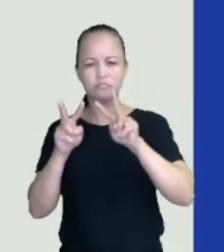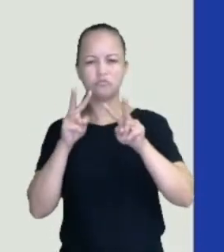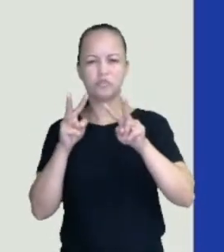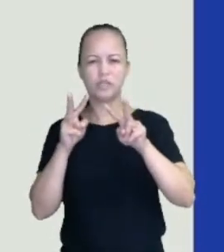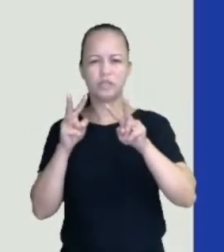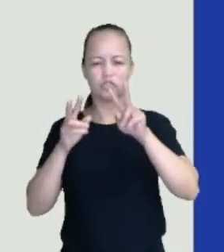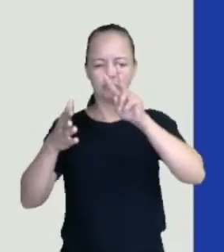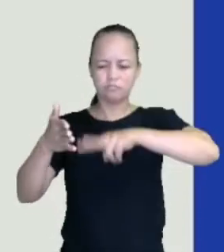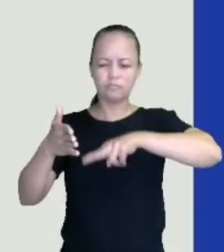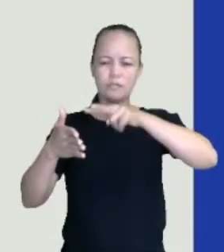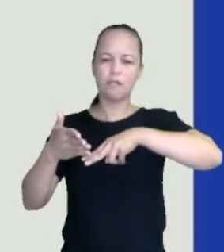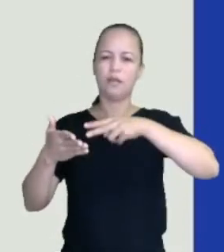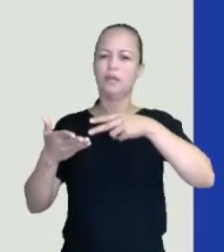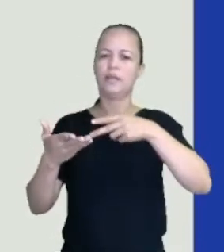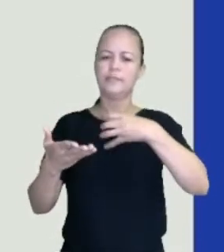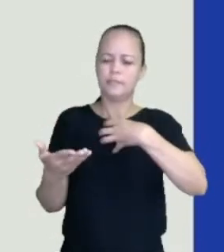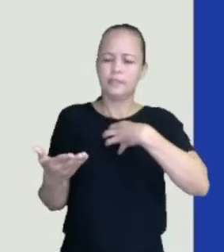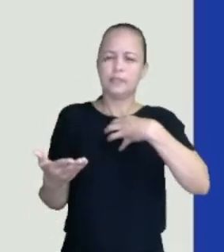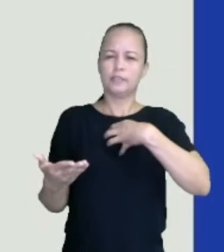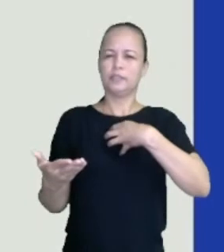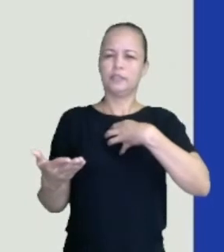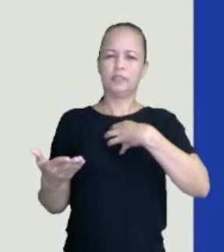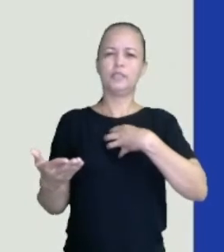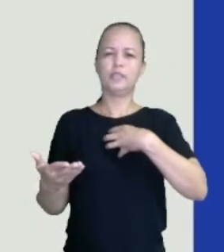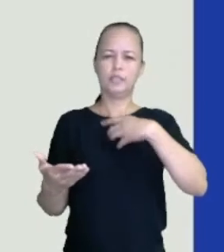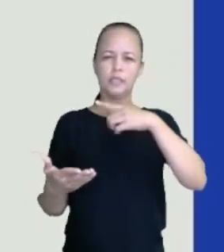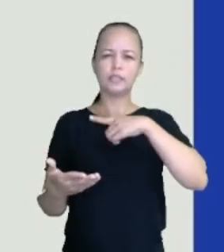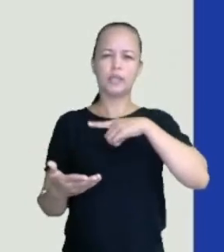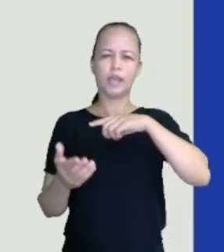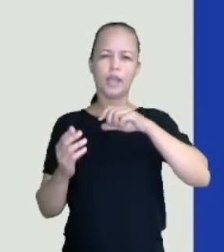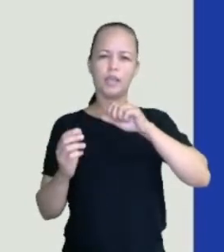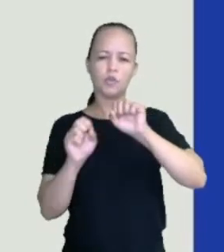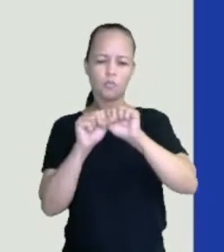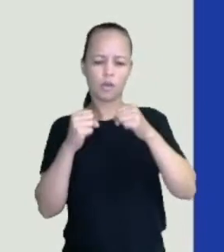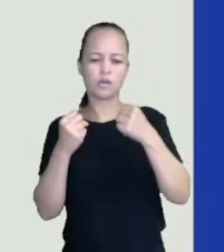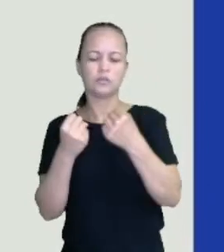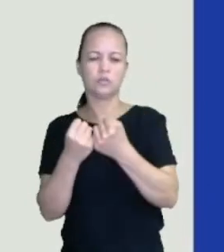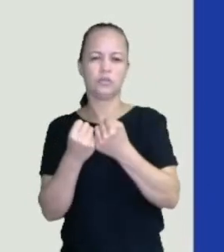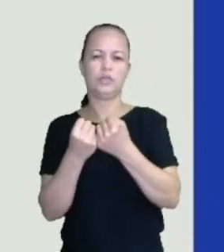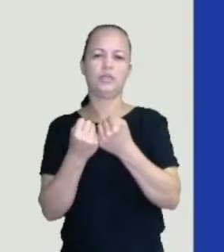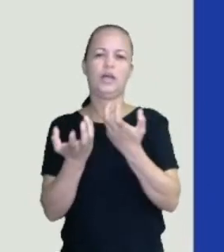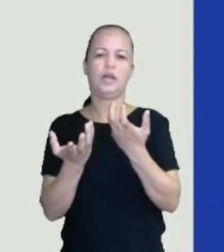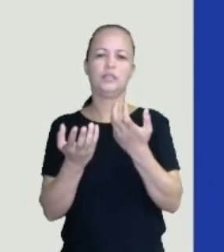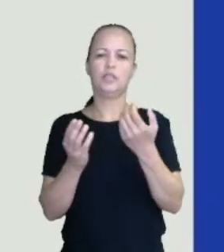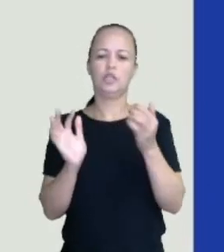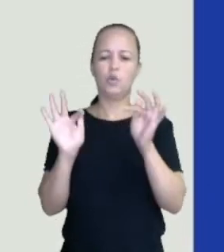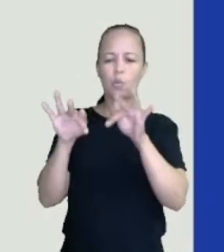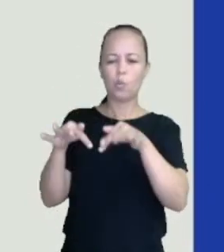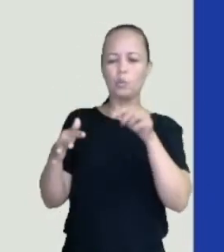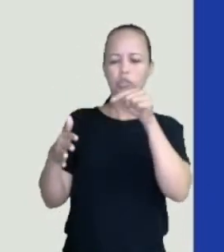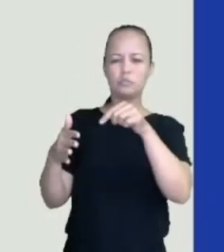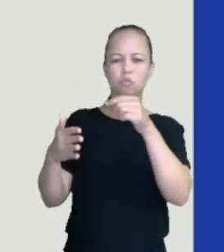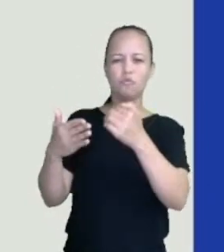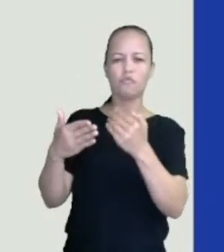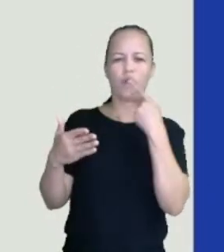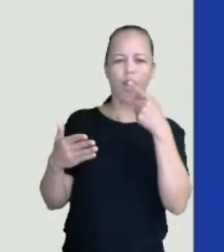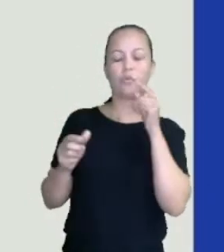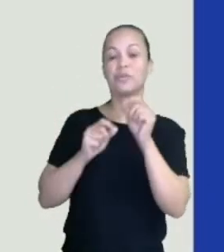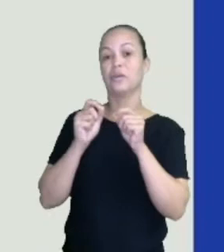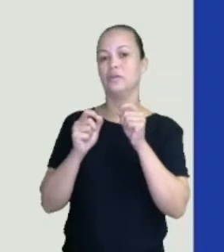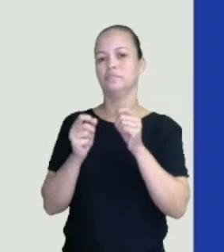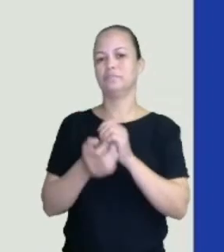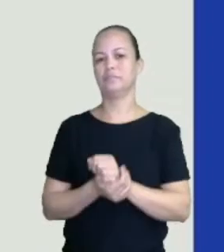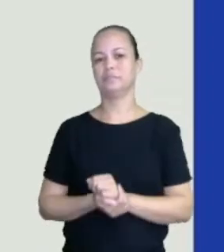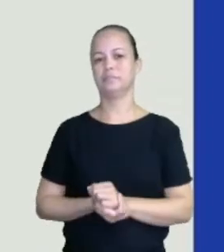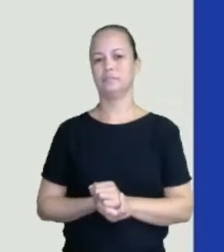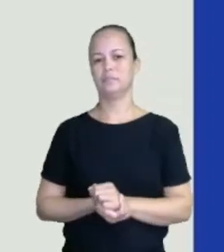gente ler e a gente sentir que existe na sociedade? E o último ainda fala assim, ó: